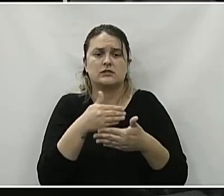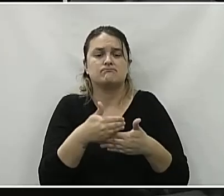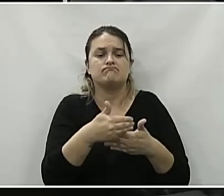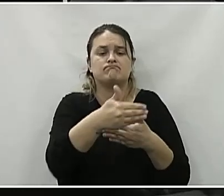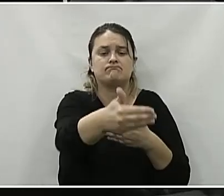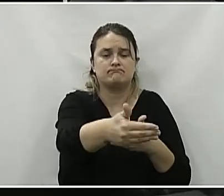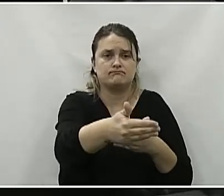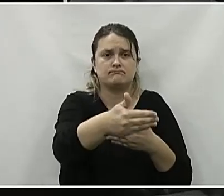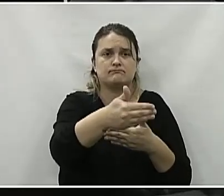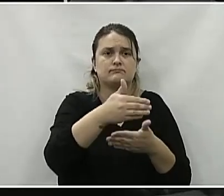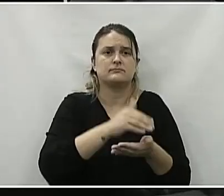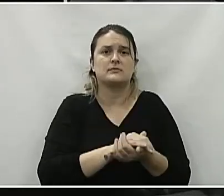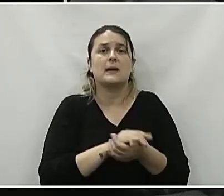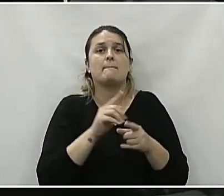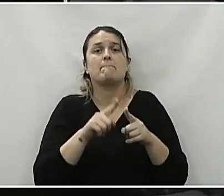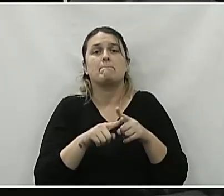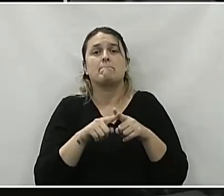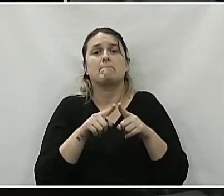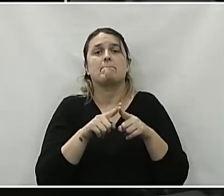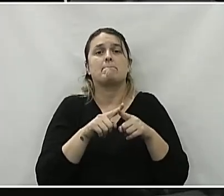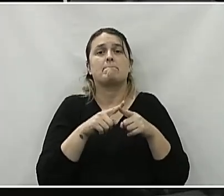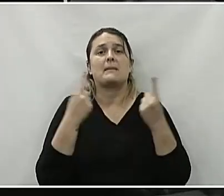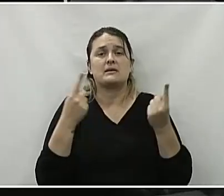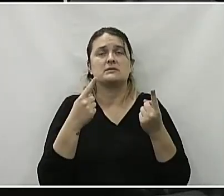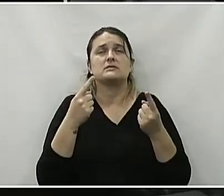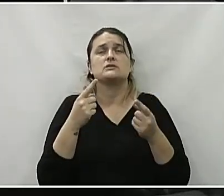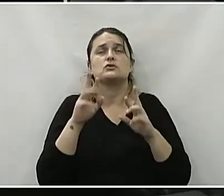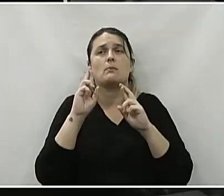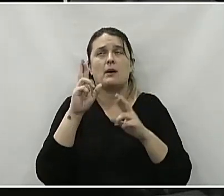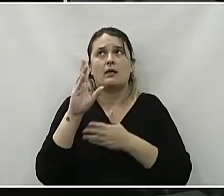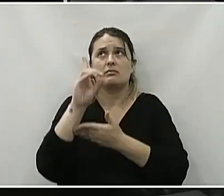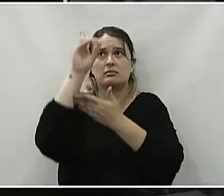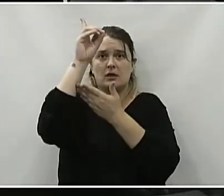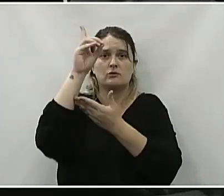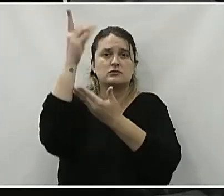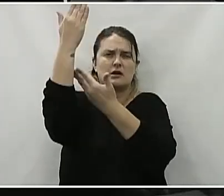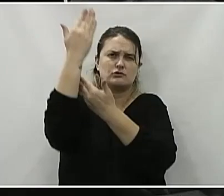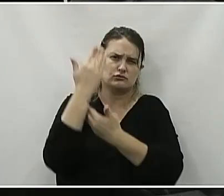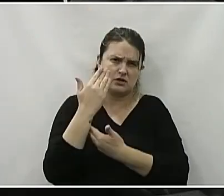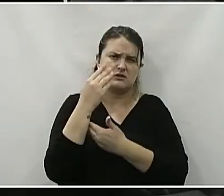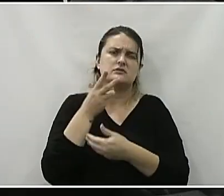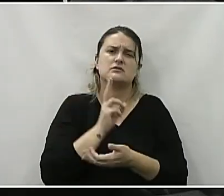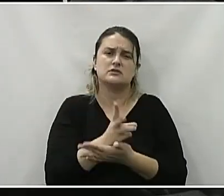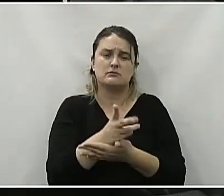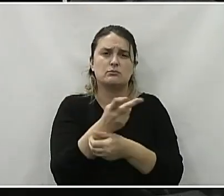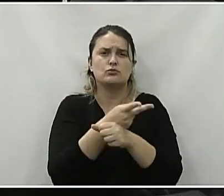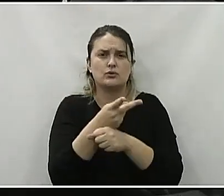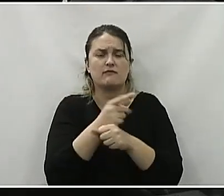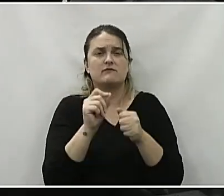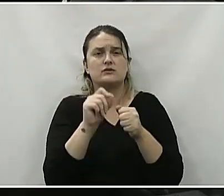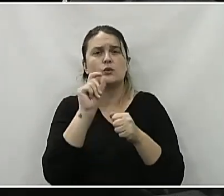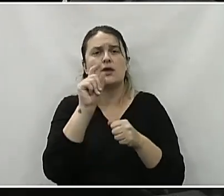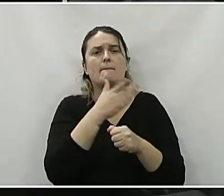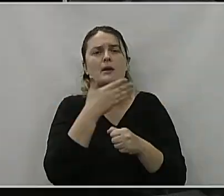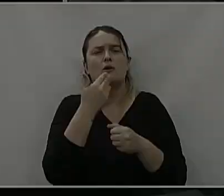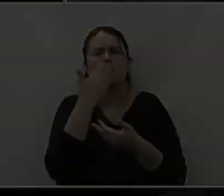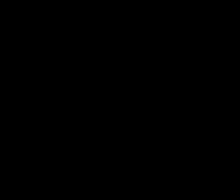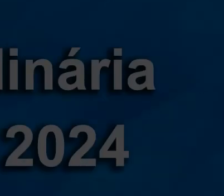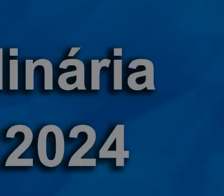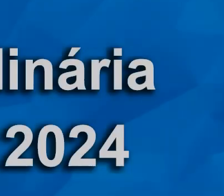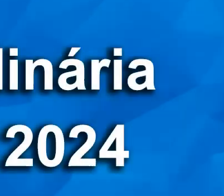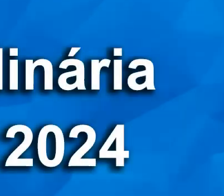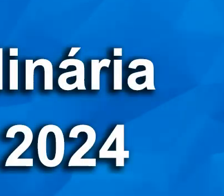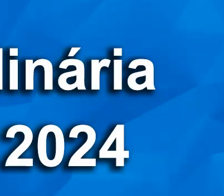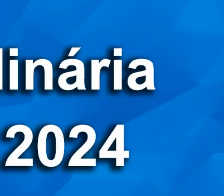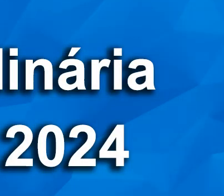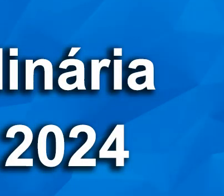nessa legislatura, mas com a graça de Deus, com Deus no comando, a gente sempre vai buscar fazer o nosso melhor. Seria isso, boa noite.